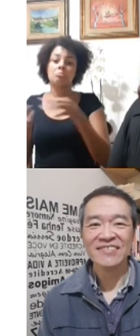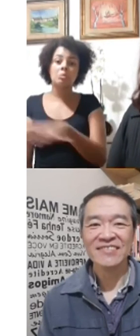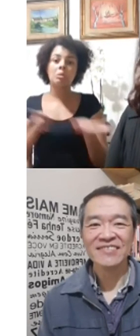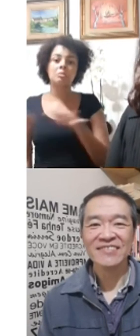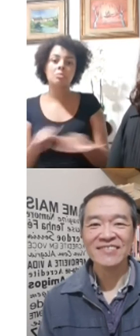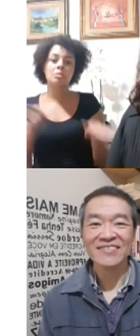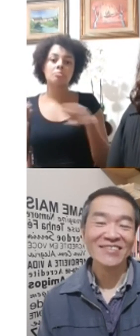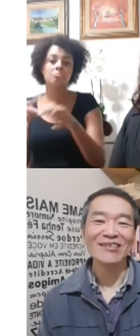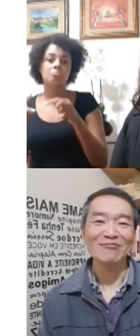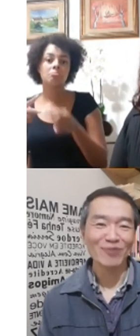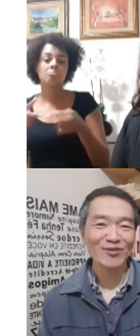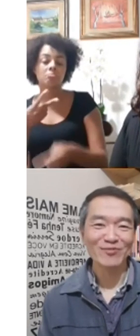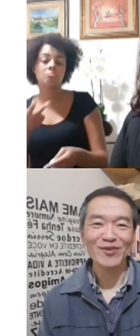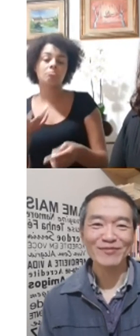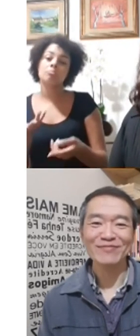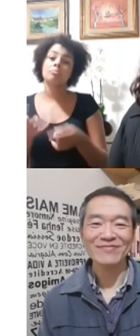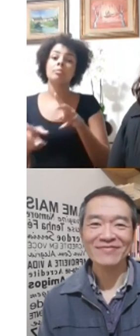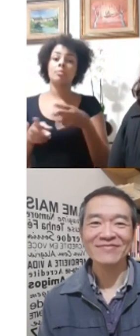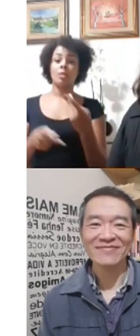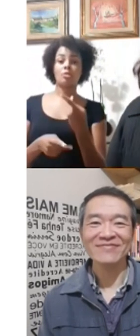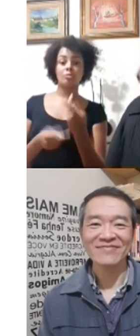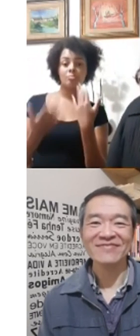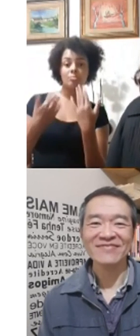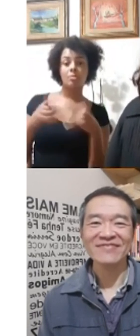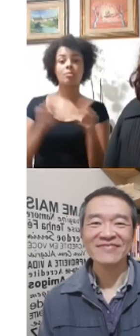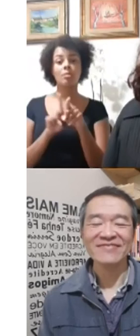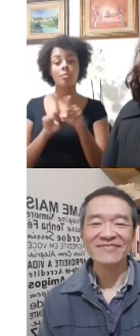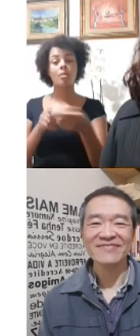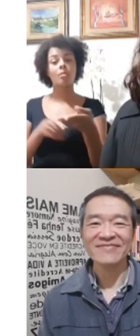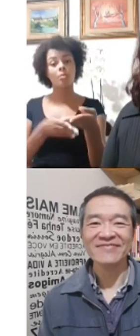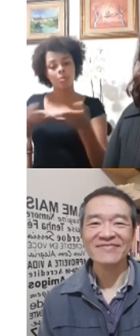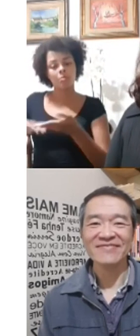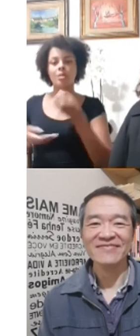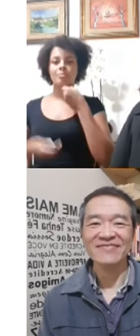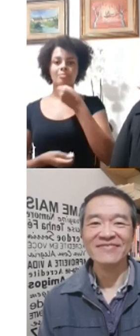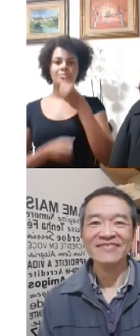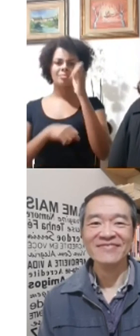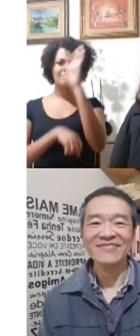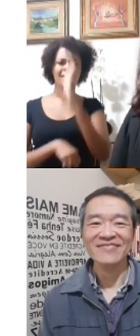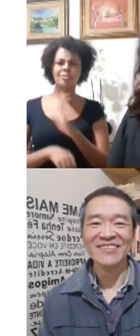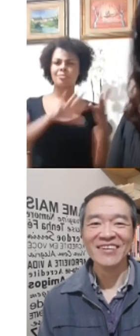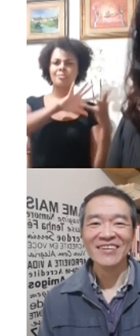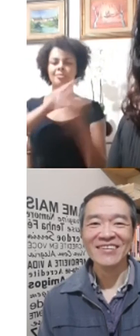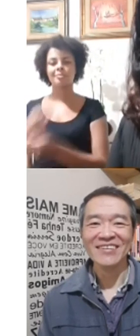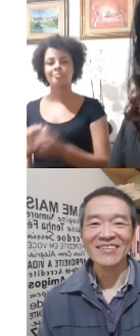que a gente possa se encontrar e encontrar pessoas assim tão interessantes pelo Brasil e pelo mundo.